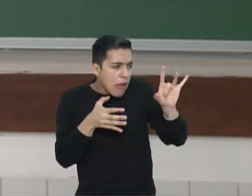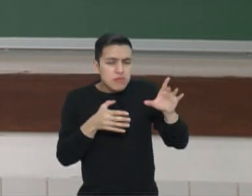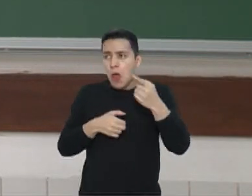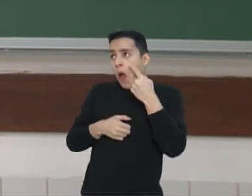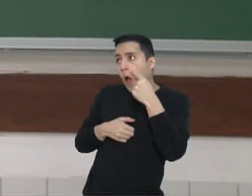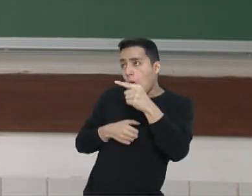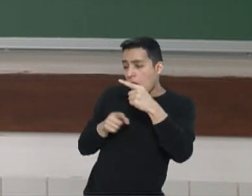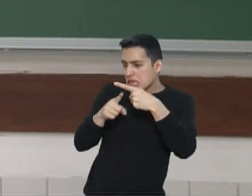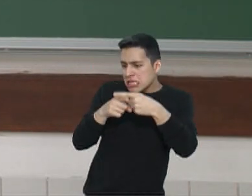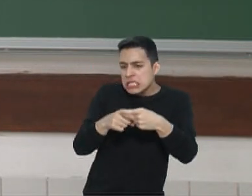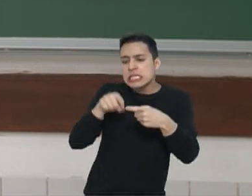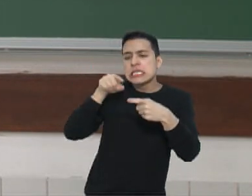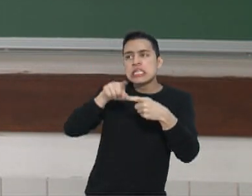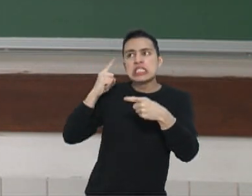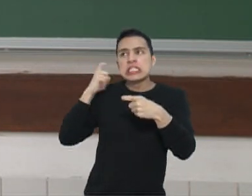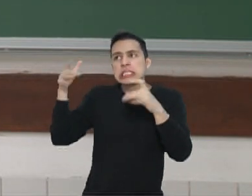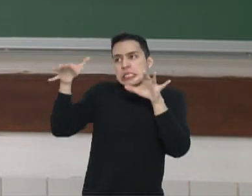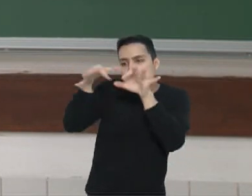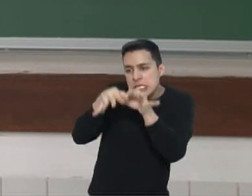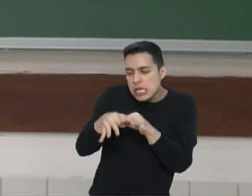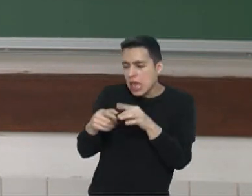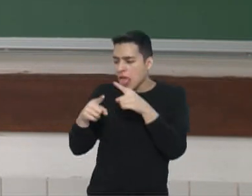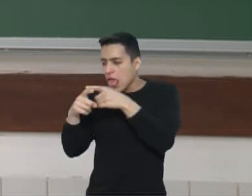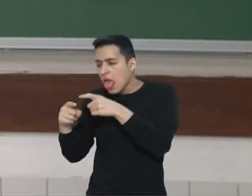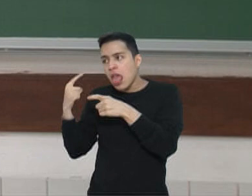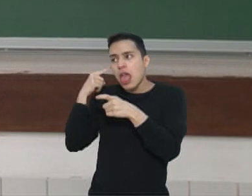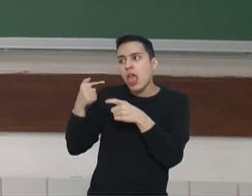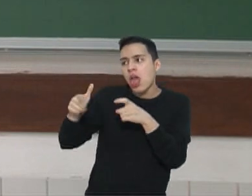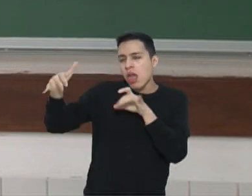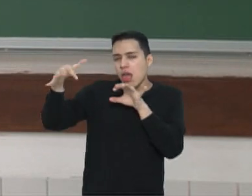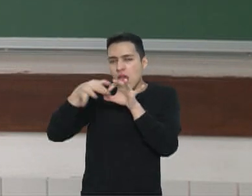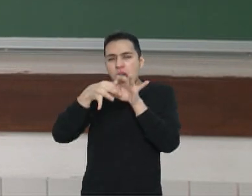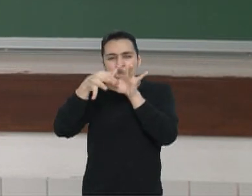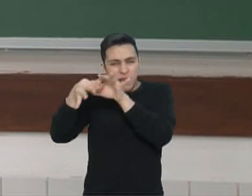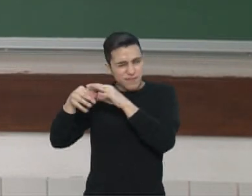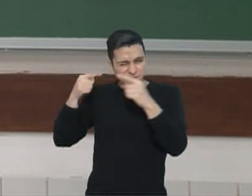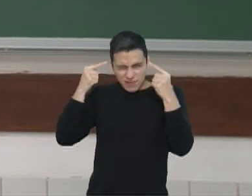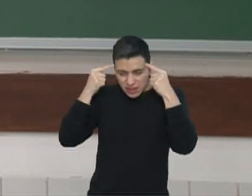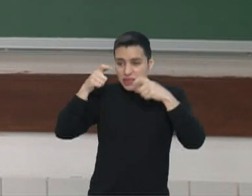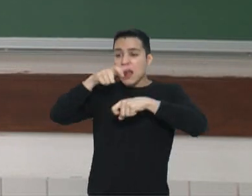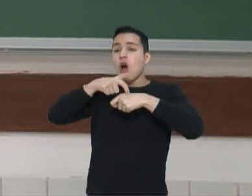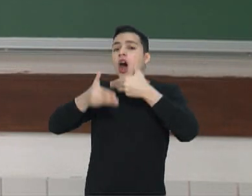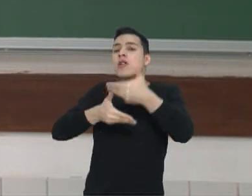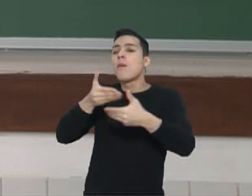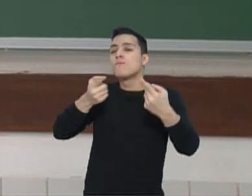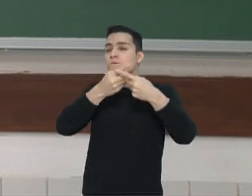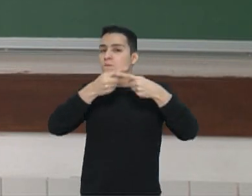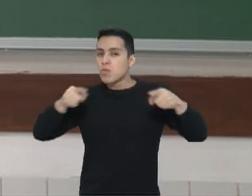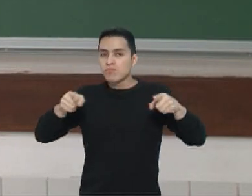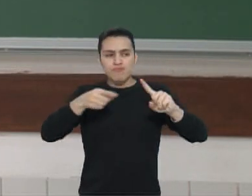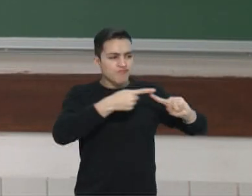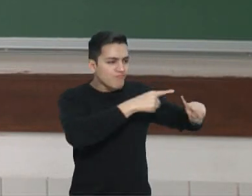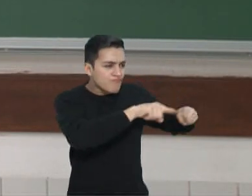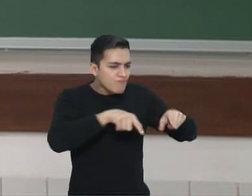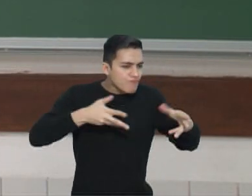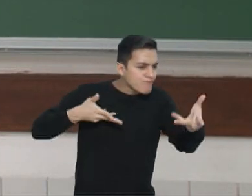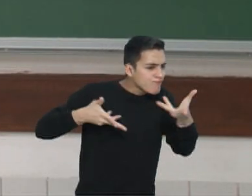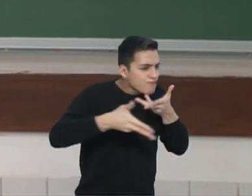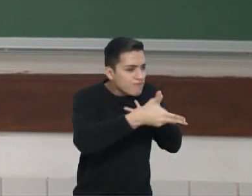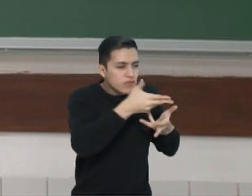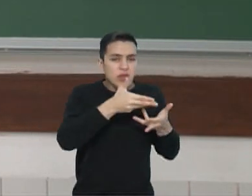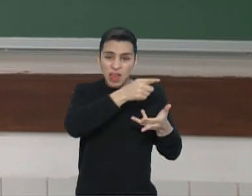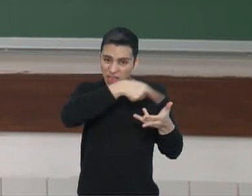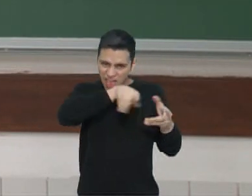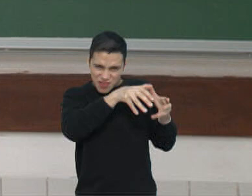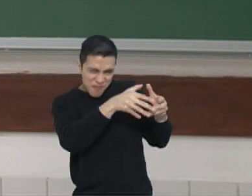tal símbolo quer dizer tal coisa, aquele outro símbolo quer dizer outra coisa quando a gente estiver executando a música. E aí esse grupo que conhece